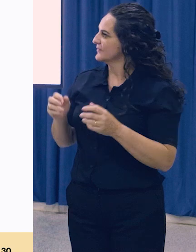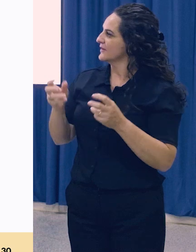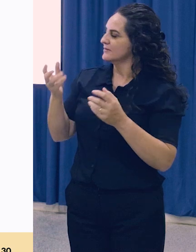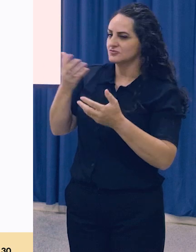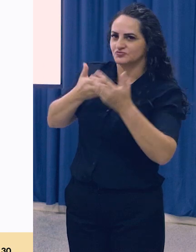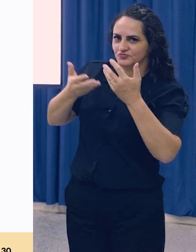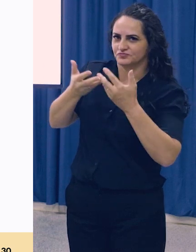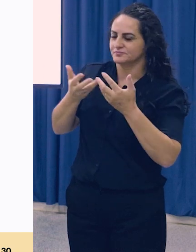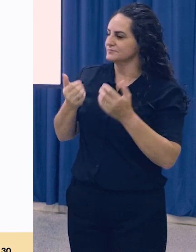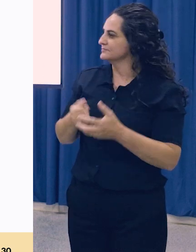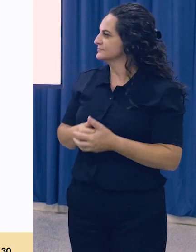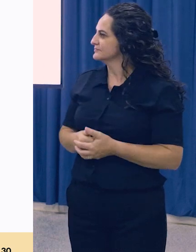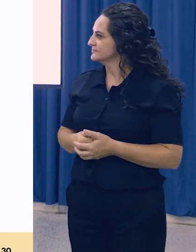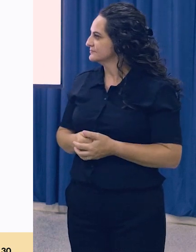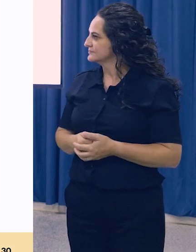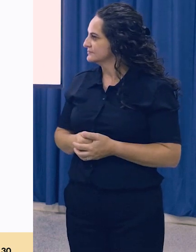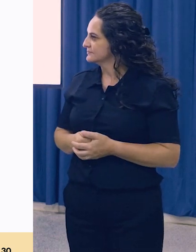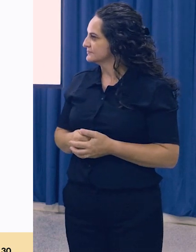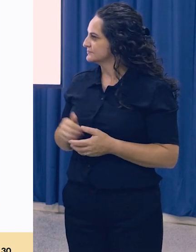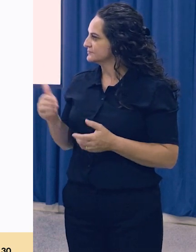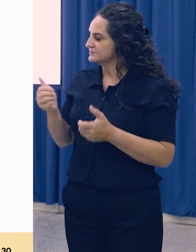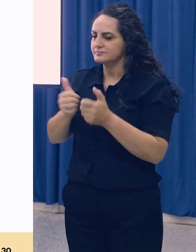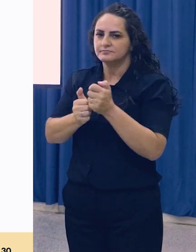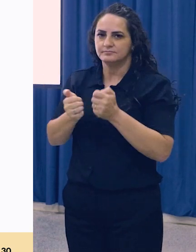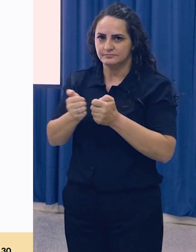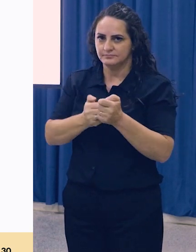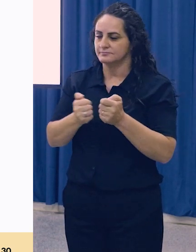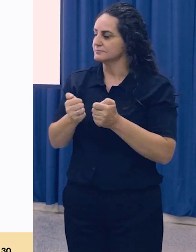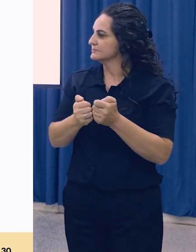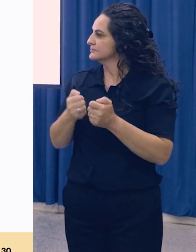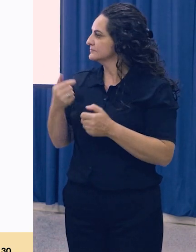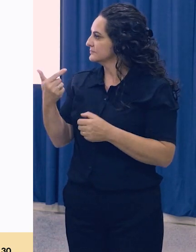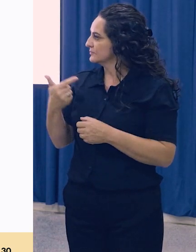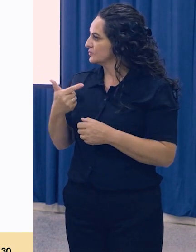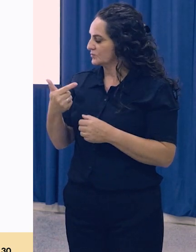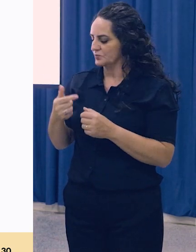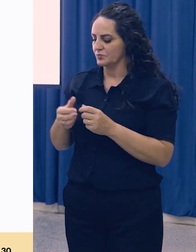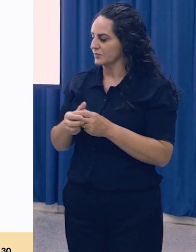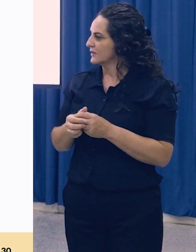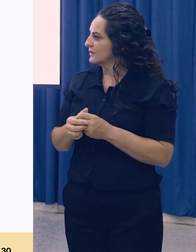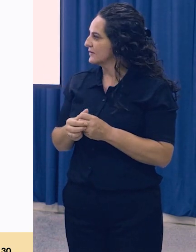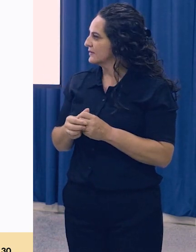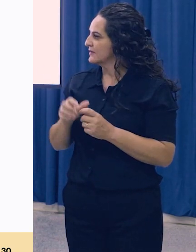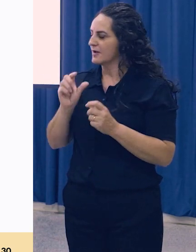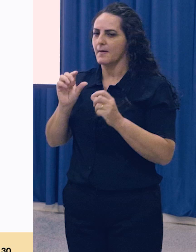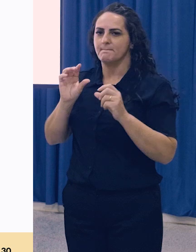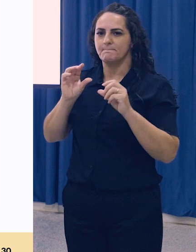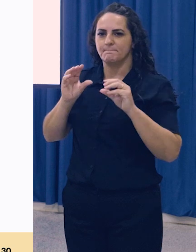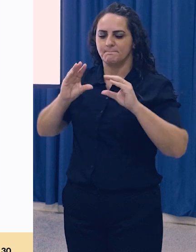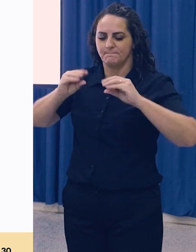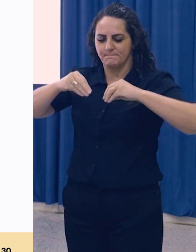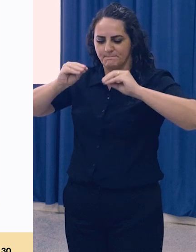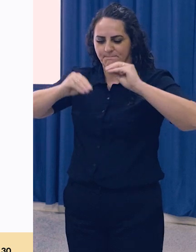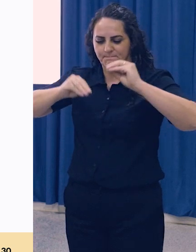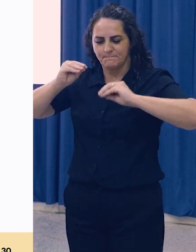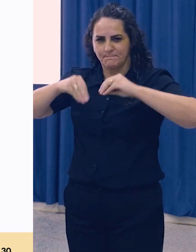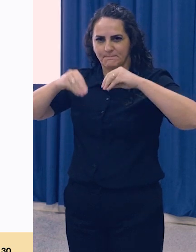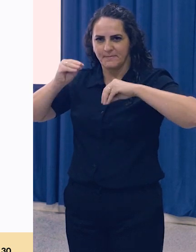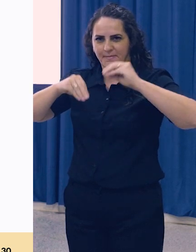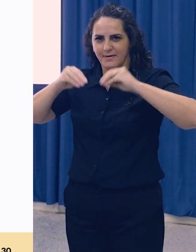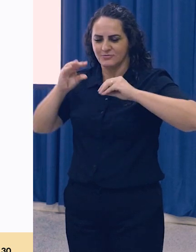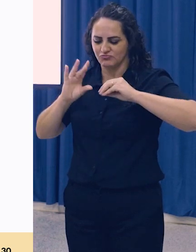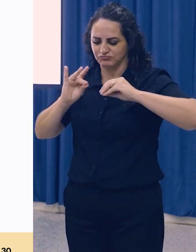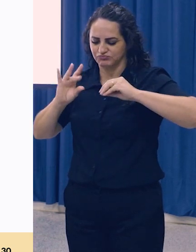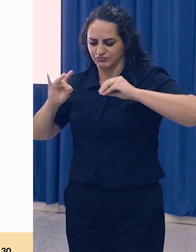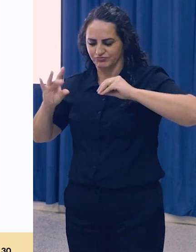a imagem. Esse aqui é do PlayStation 2, que eles colocaram plástico bolha nesses painéis aqui atrás